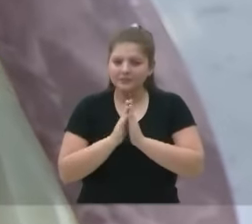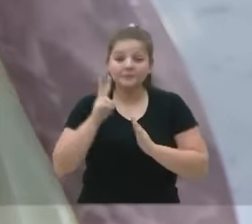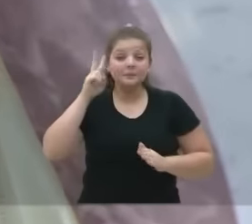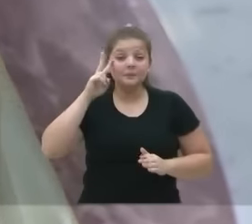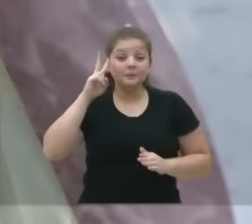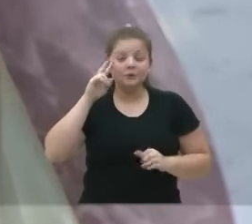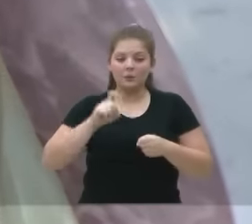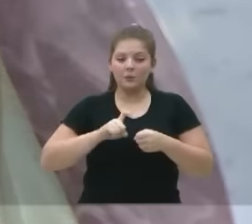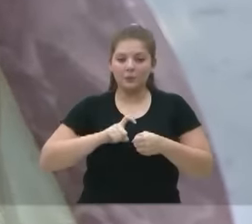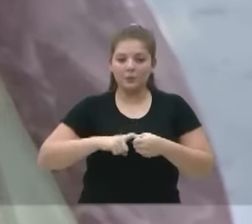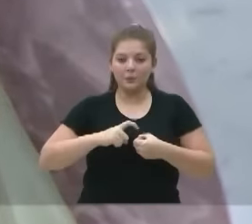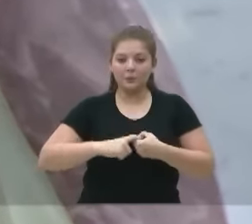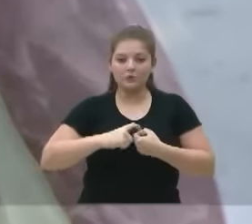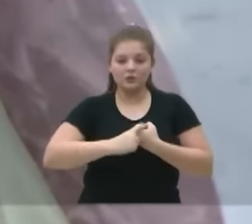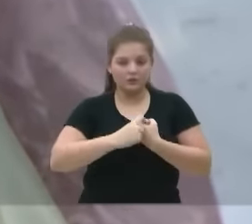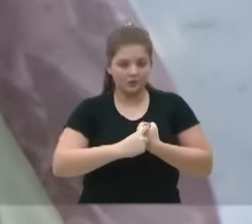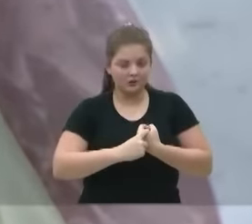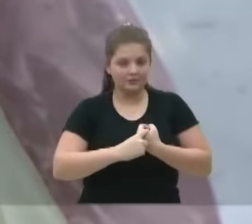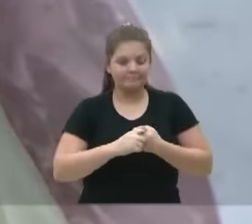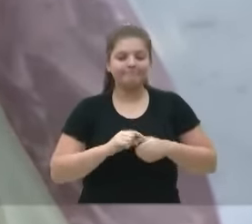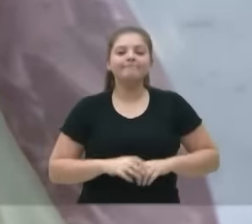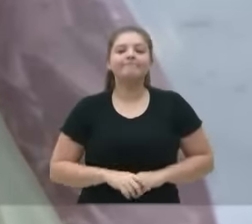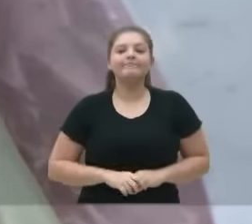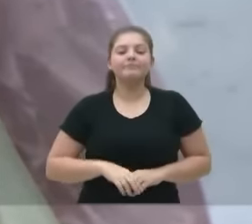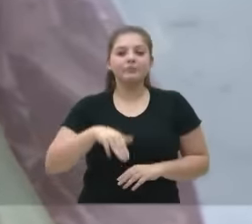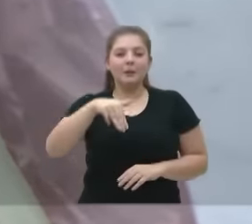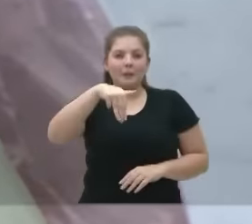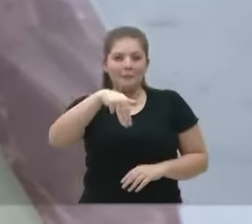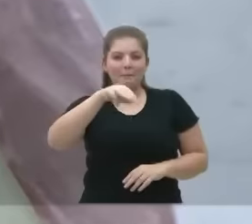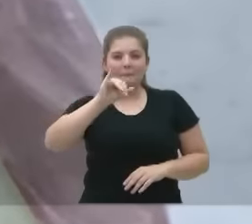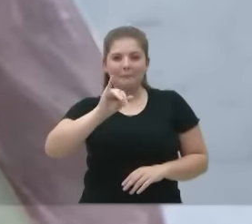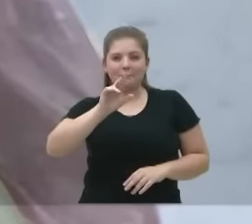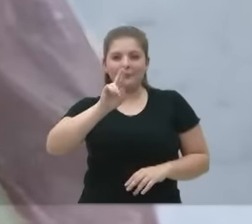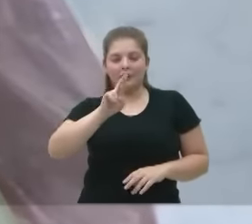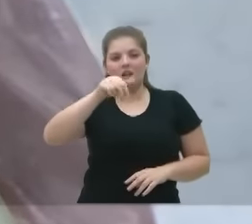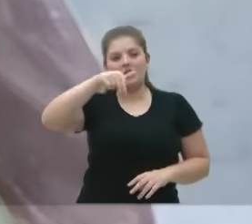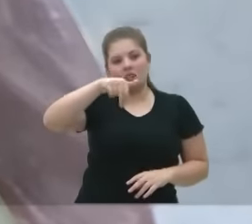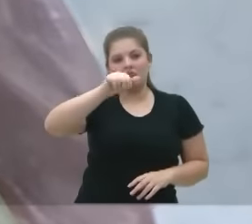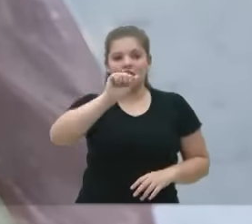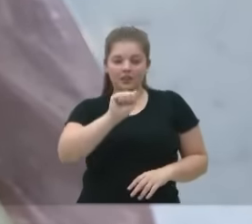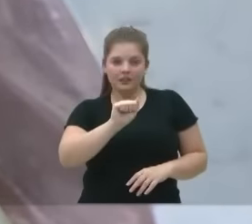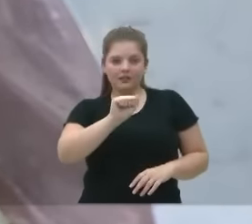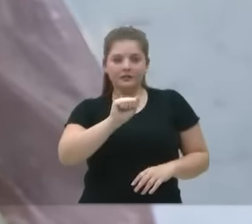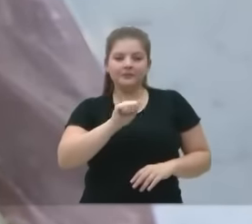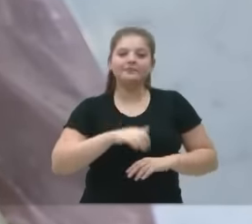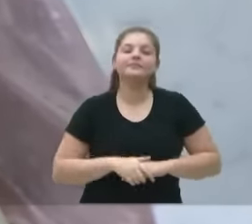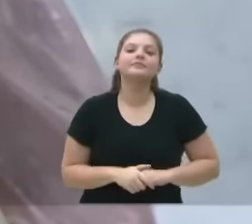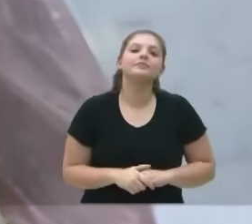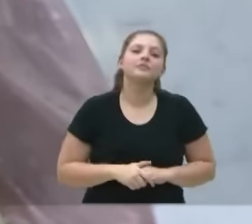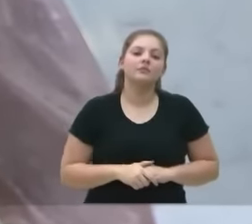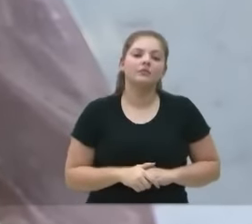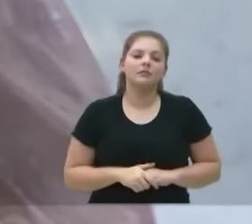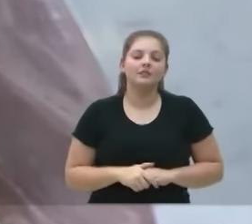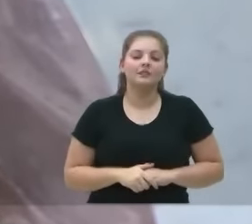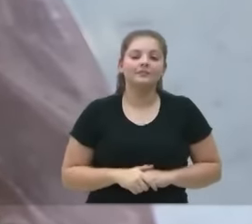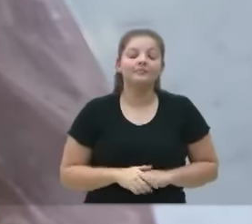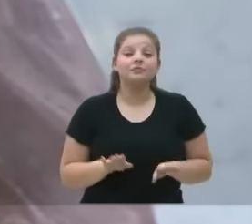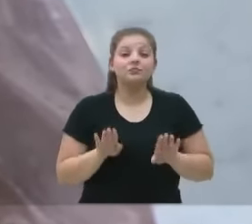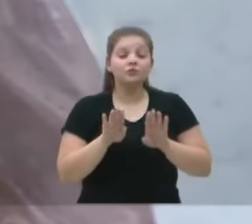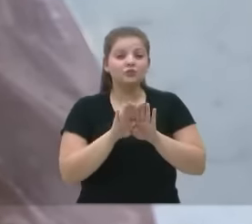Lembremos dos nossos associados: Mirna Martins da Cruz, São Domingos da Prata,